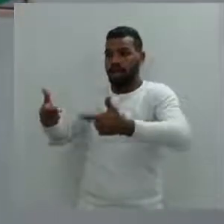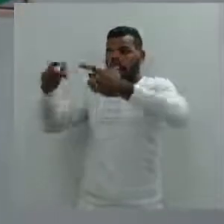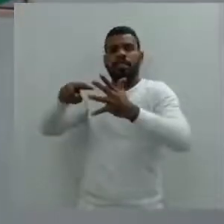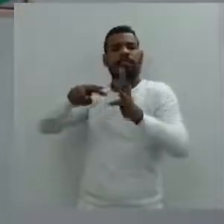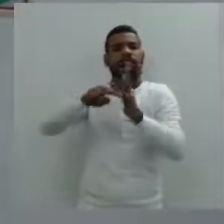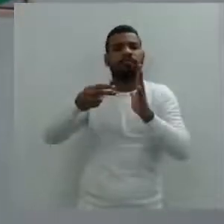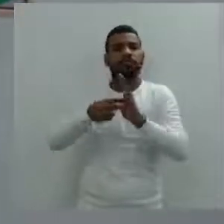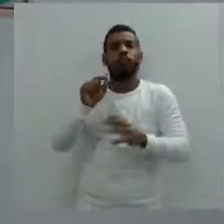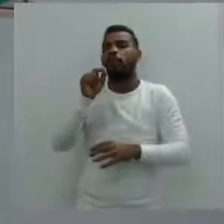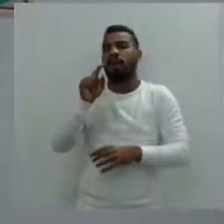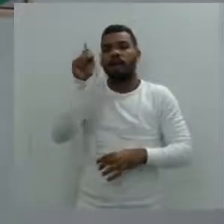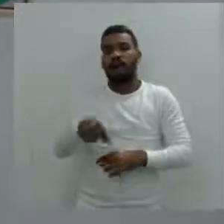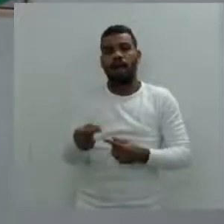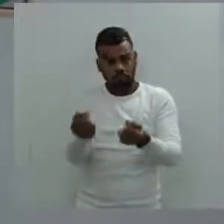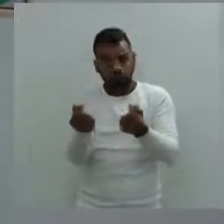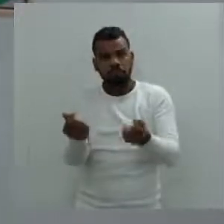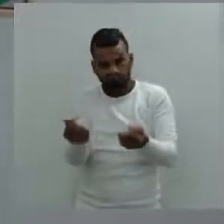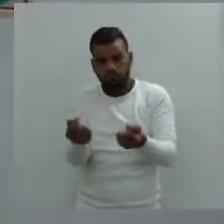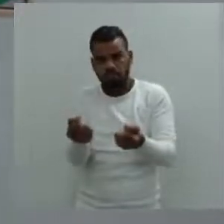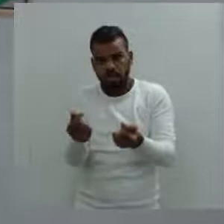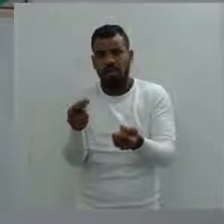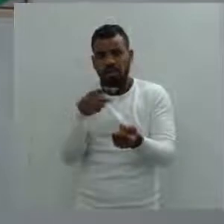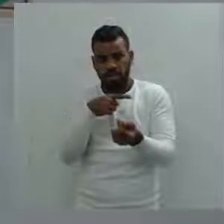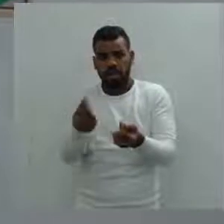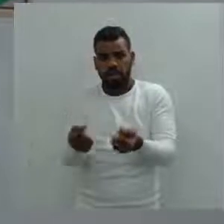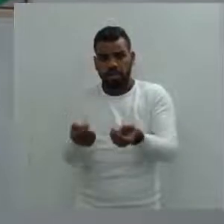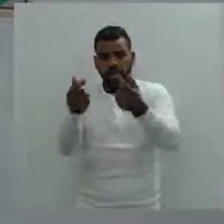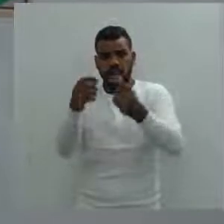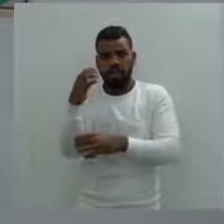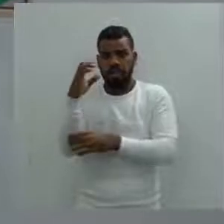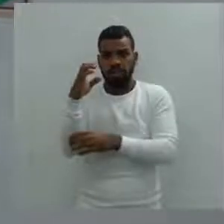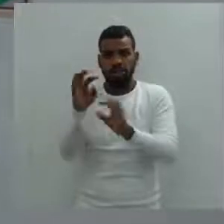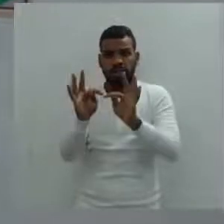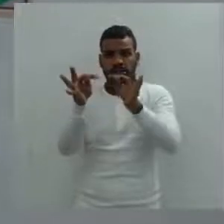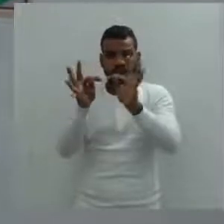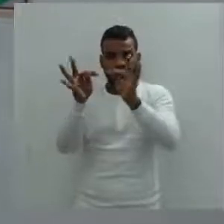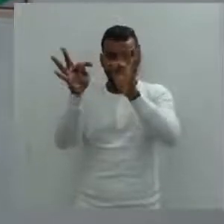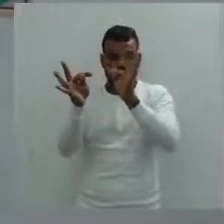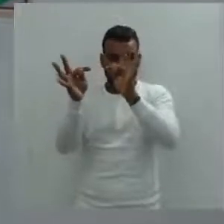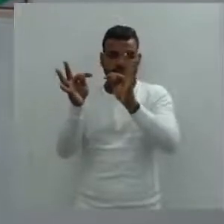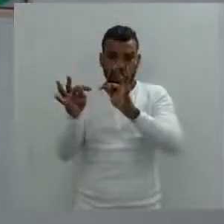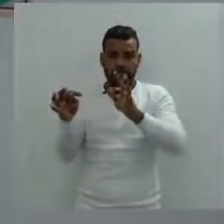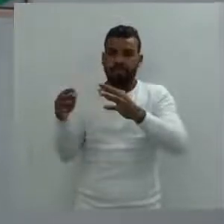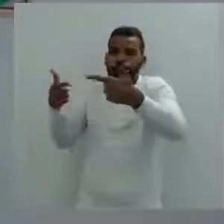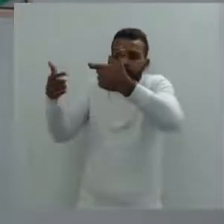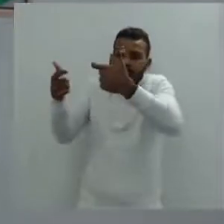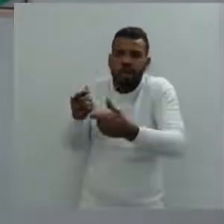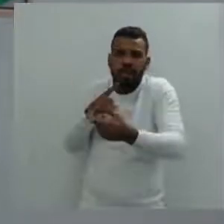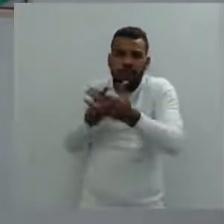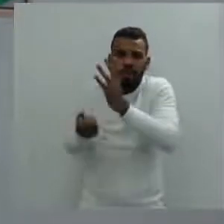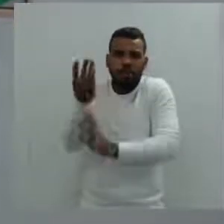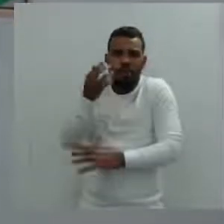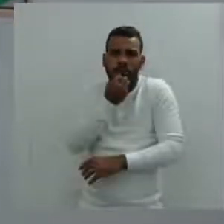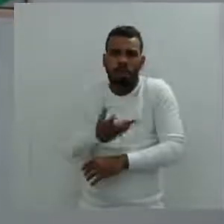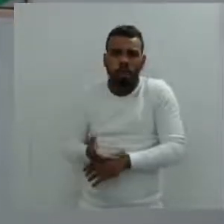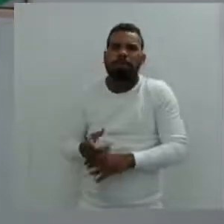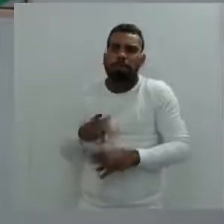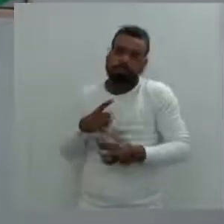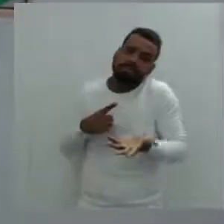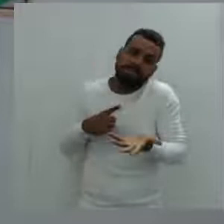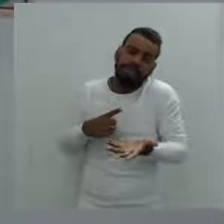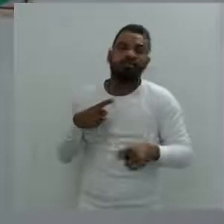tem alguma coisa que sai boa de uma guerra, que são as tecnologias. Porque os militares eles precisam